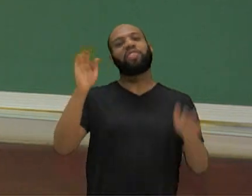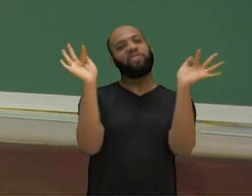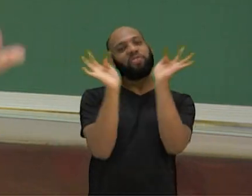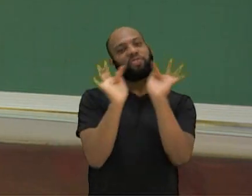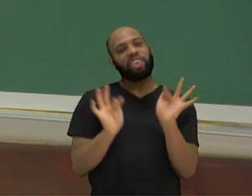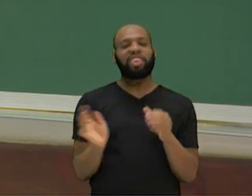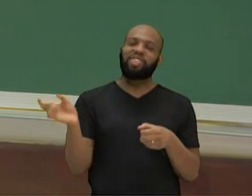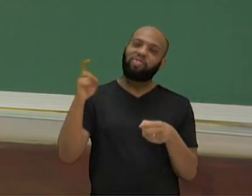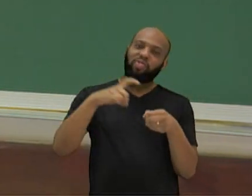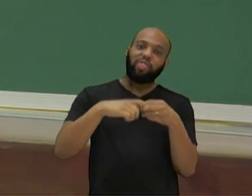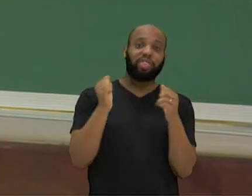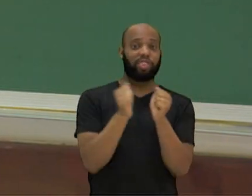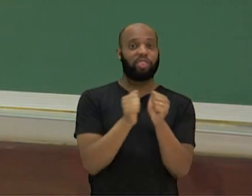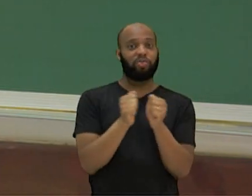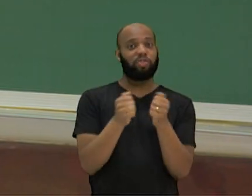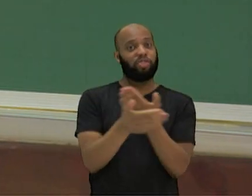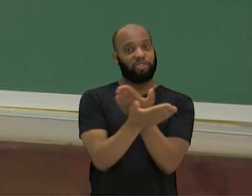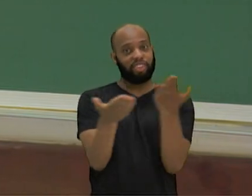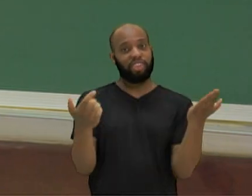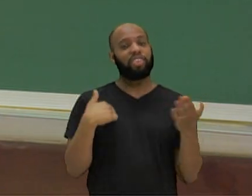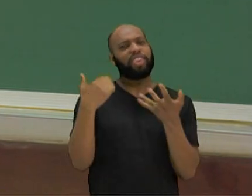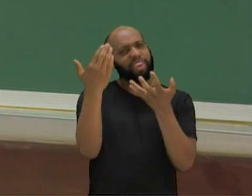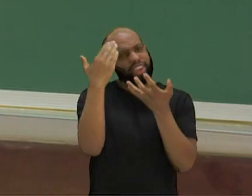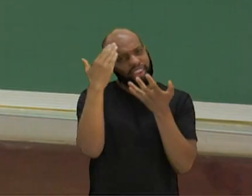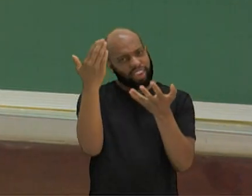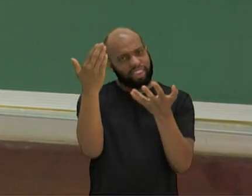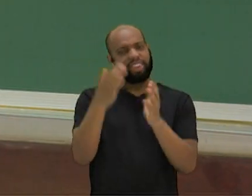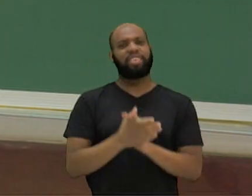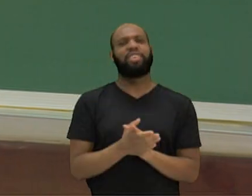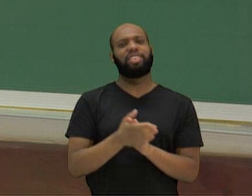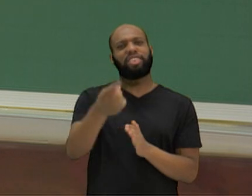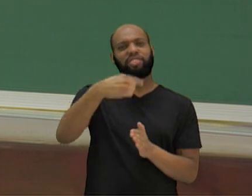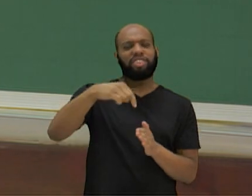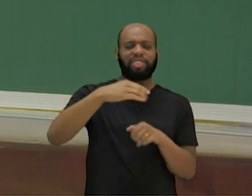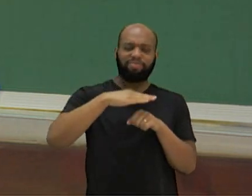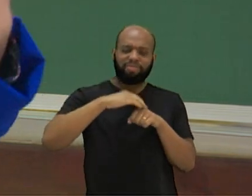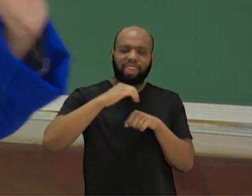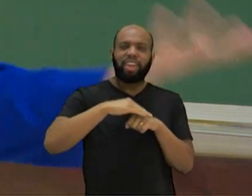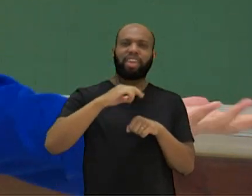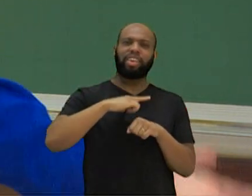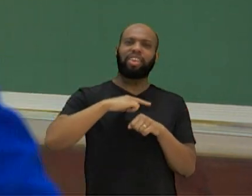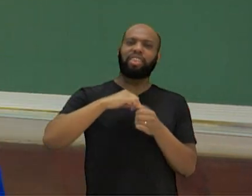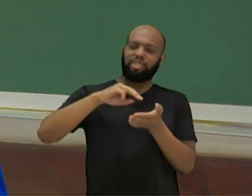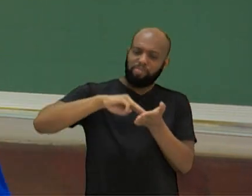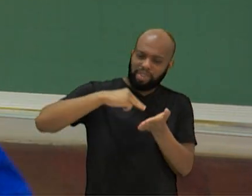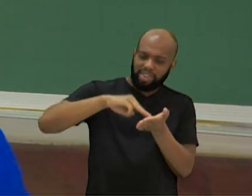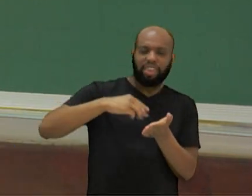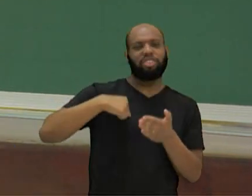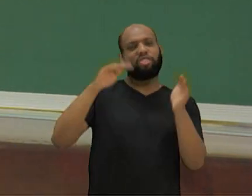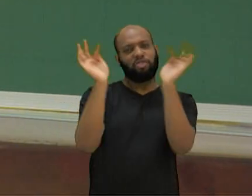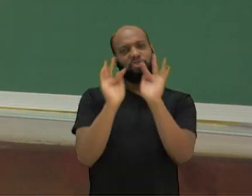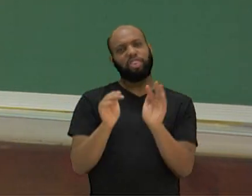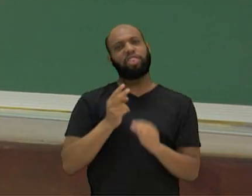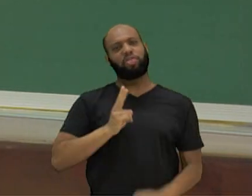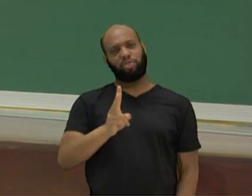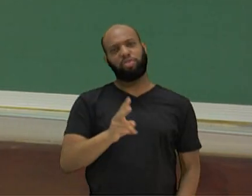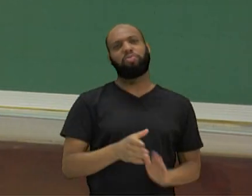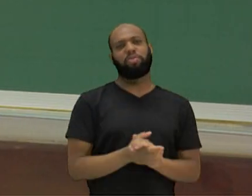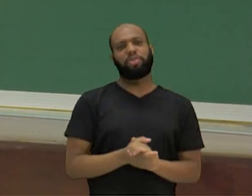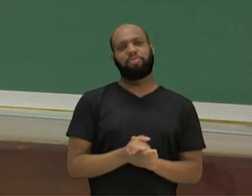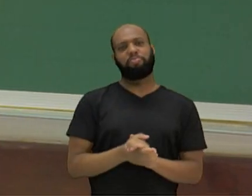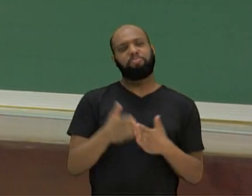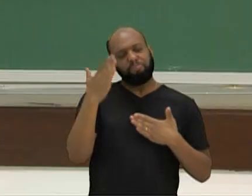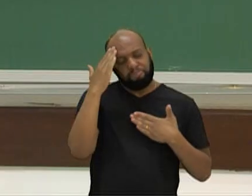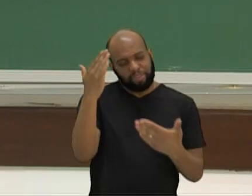em retornar com vocês. Queria agradecer os recadinhos que alguns têm me mandado aí. Vocês são incríveis, estou muito feliz em continuar.